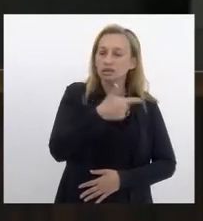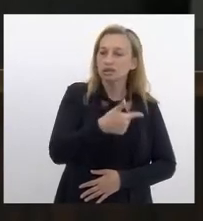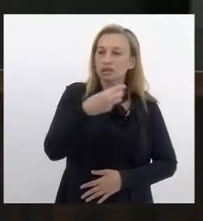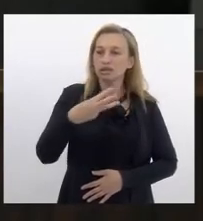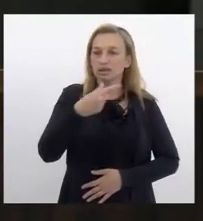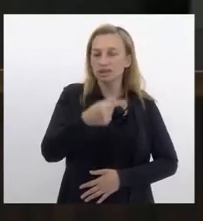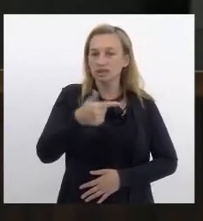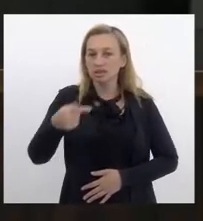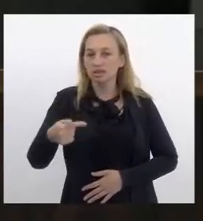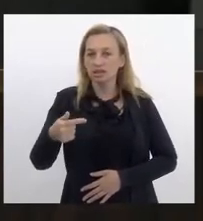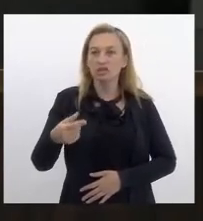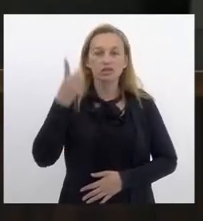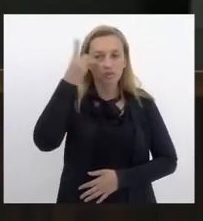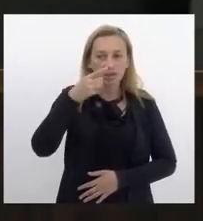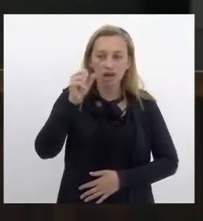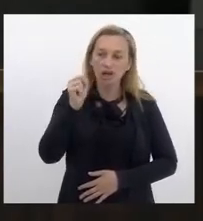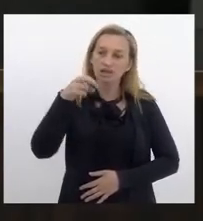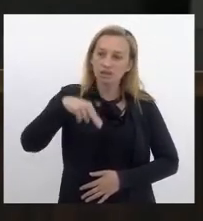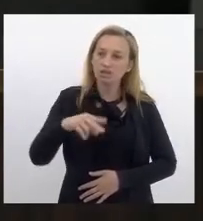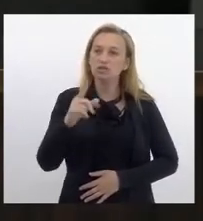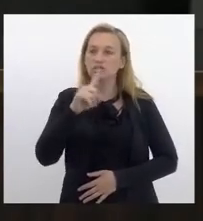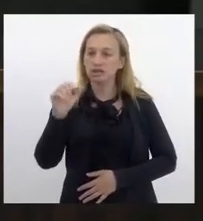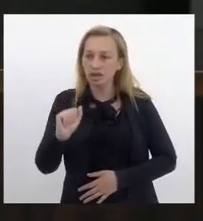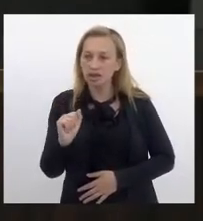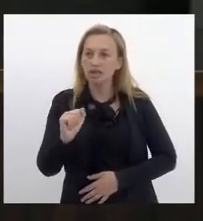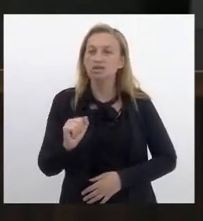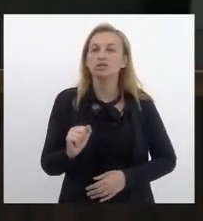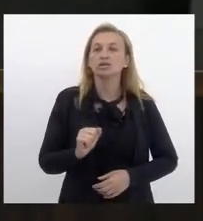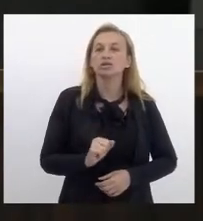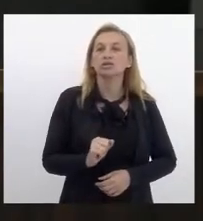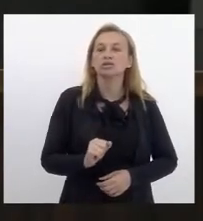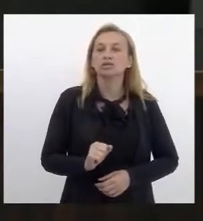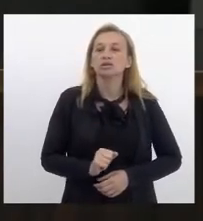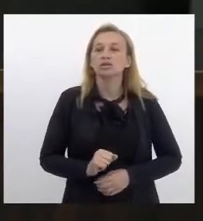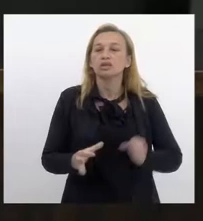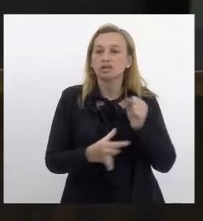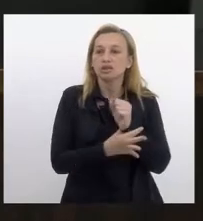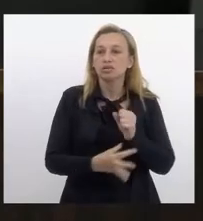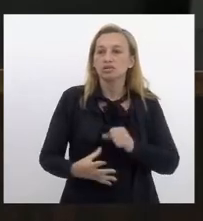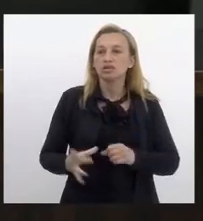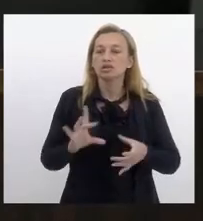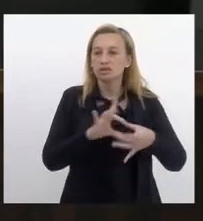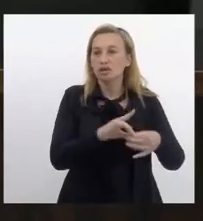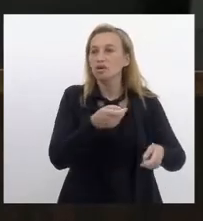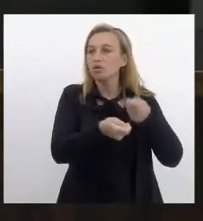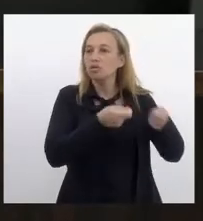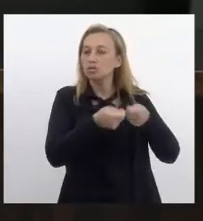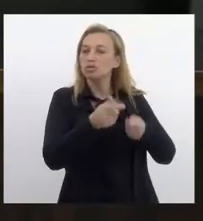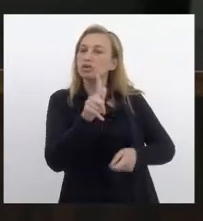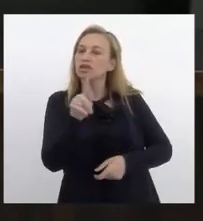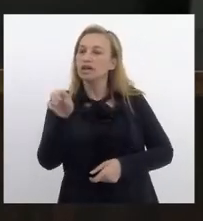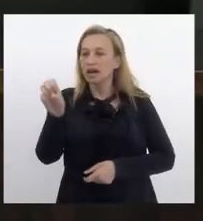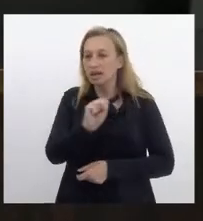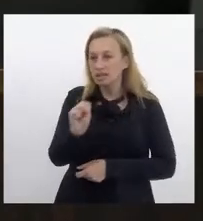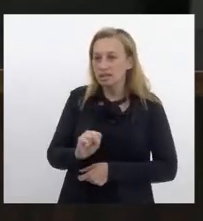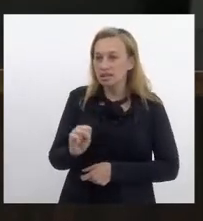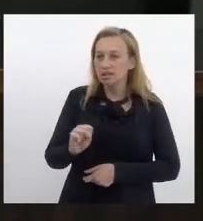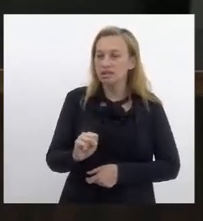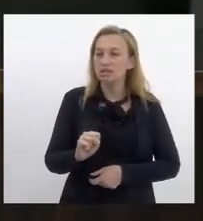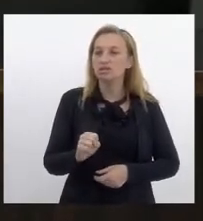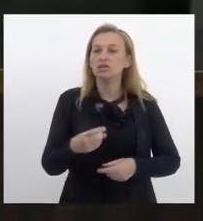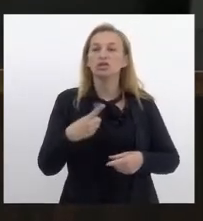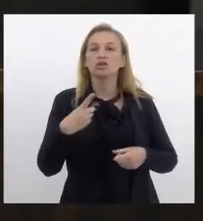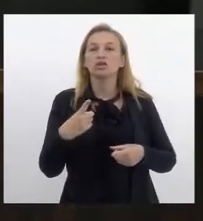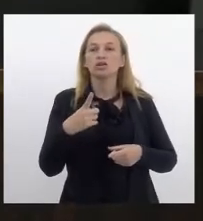de autoria dos deputados Anderson Moraes e Renato Zaca, que dispõe sobre a inspeção de segurança veicular e controle de emissão de gases poluentes e ruídos dos veículos